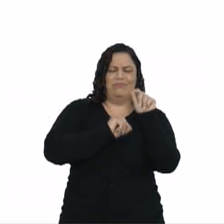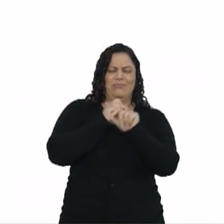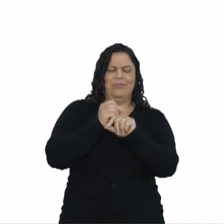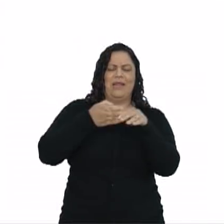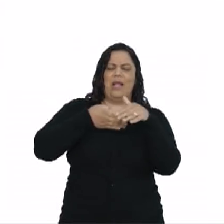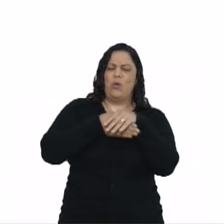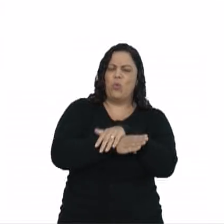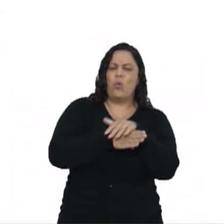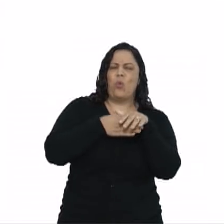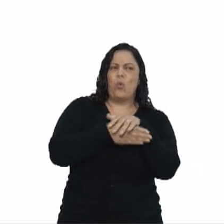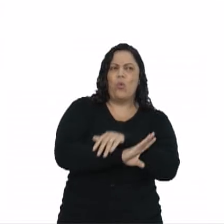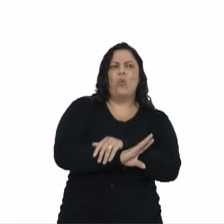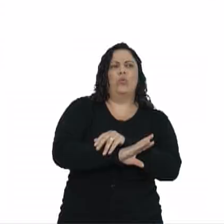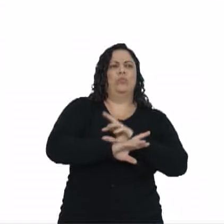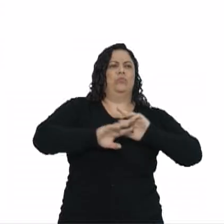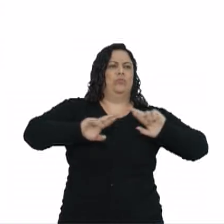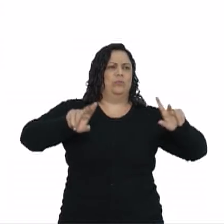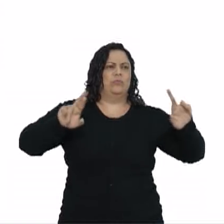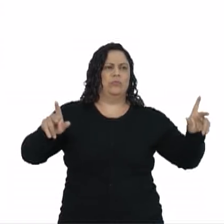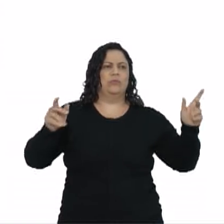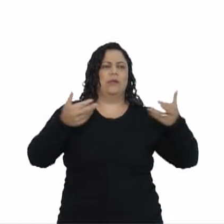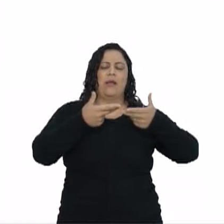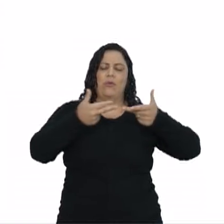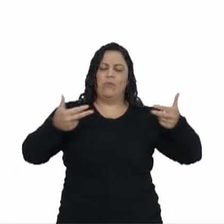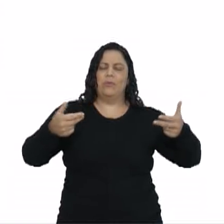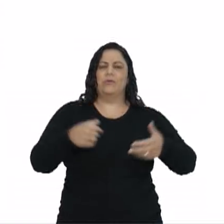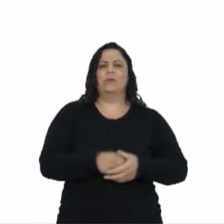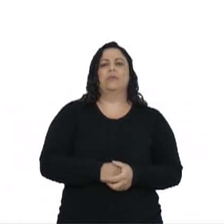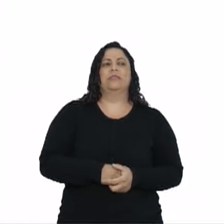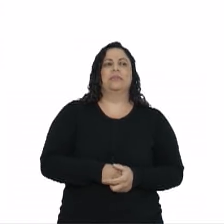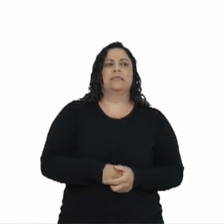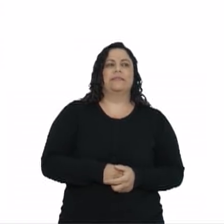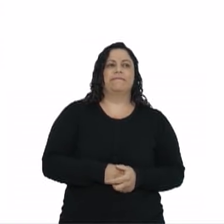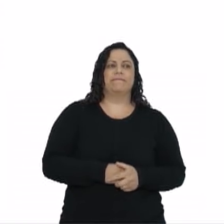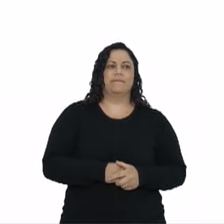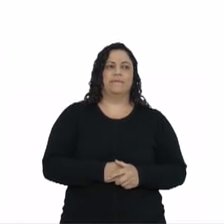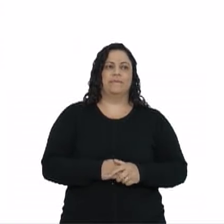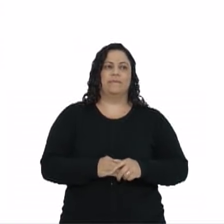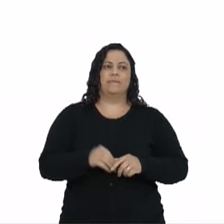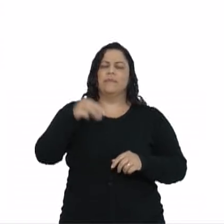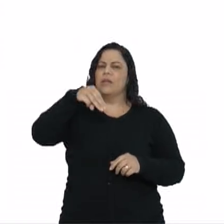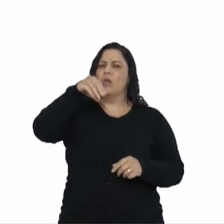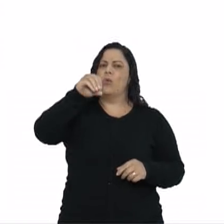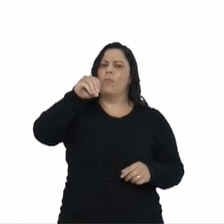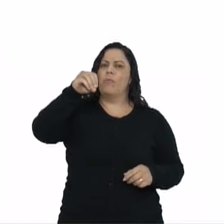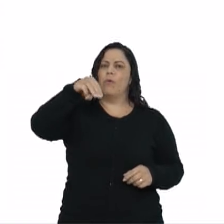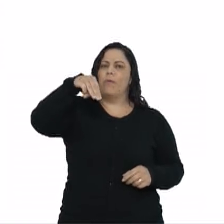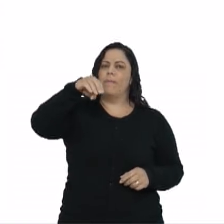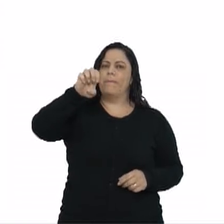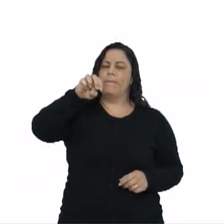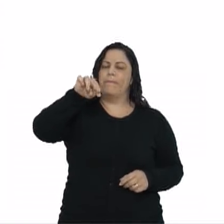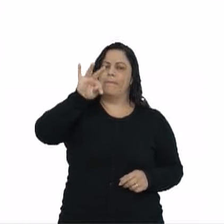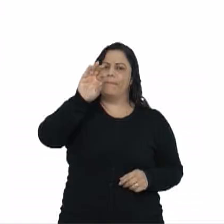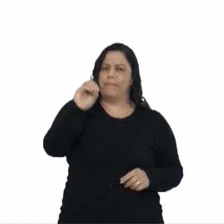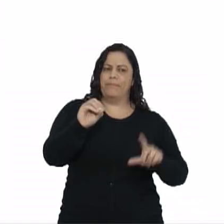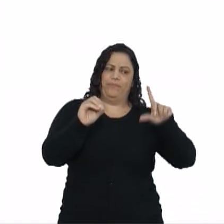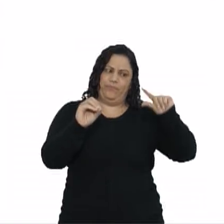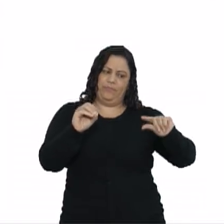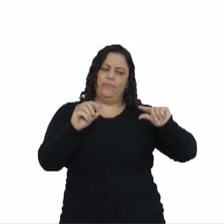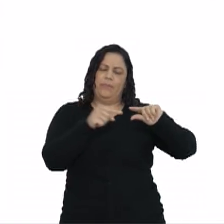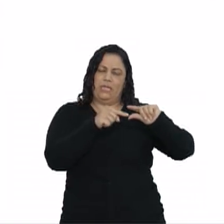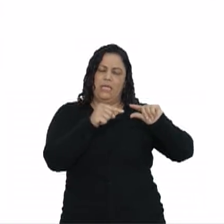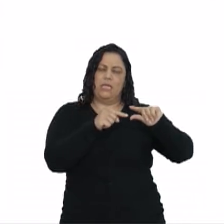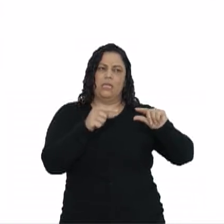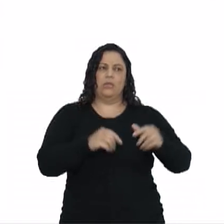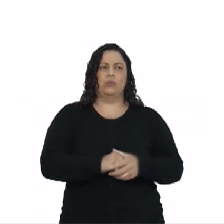acostumo a certas inconveniências em momentos inesperados, aqui é minúsculo, tá? Eles não estavam acostumados